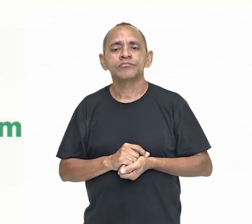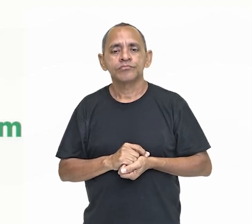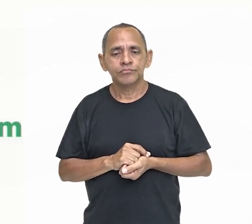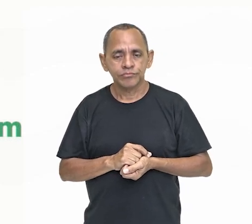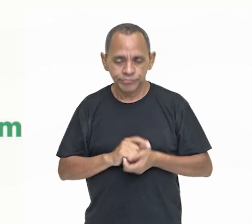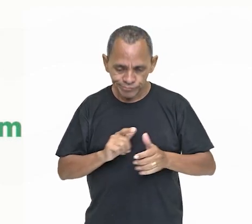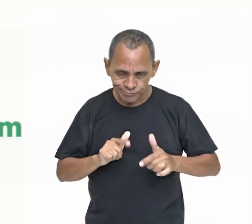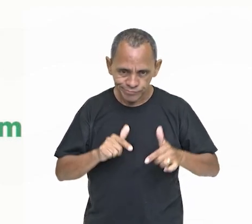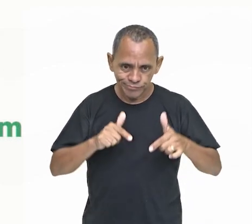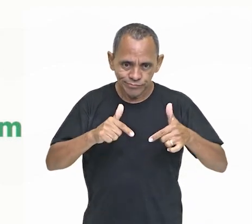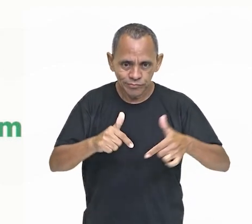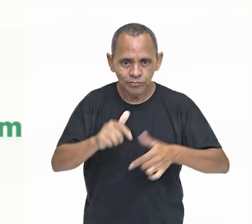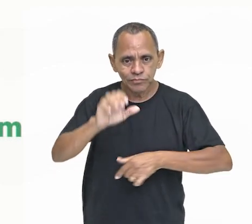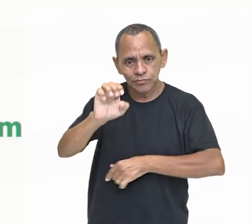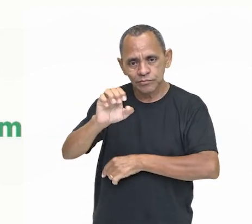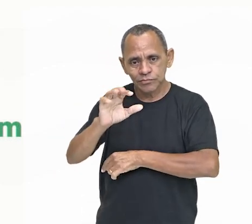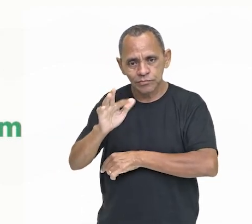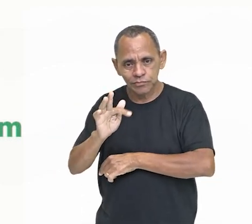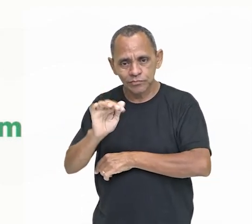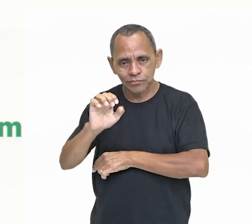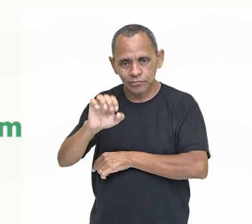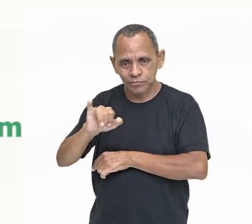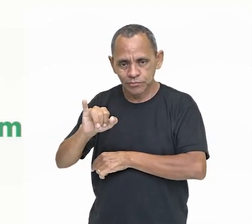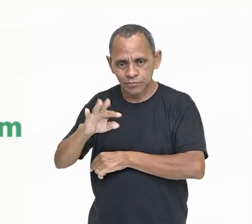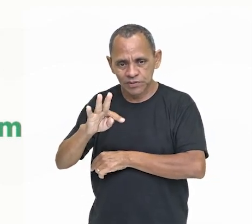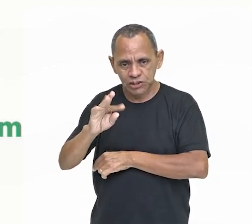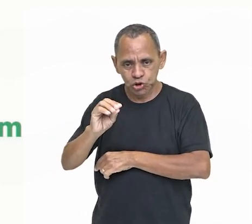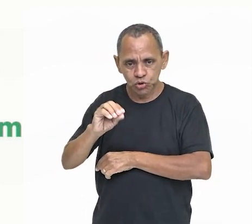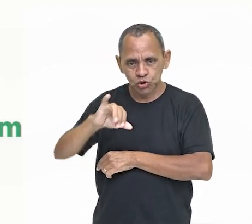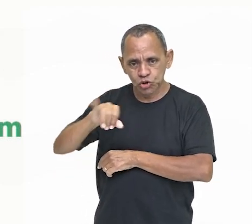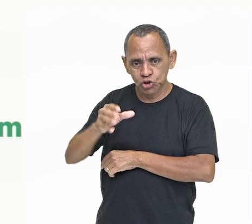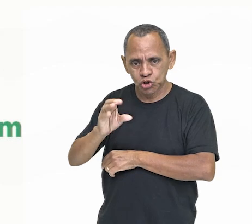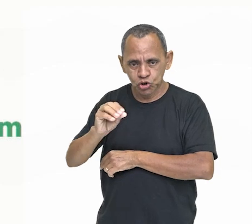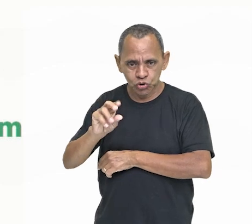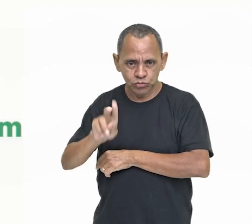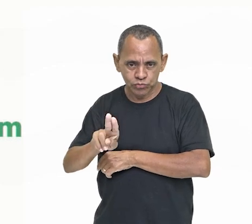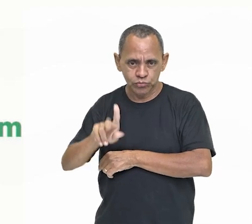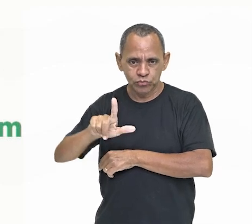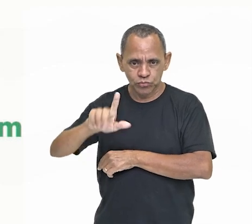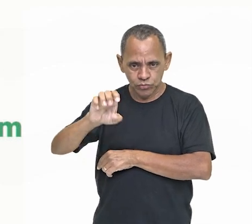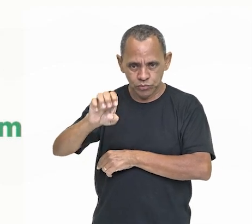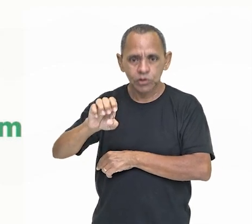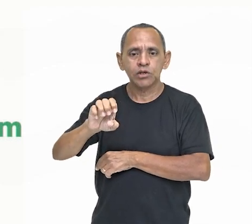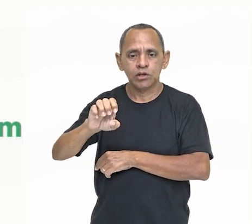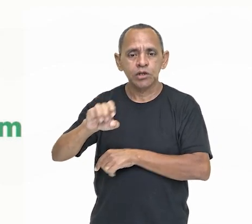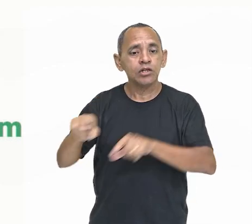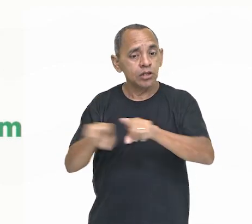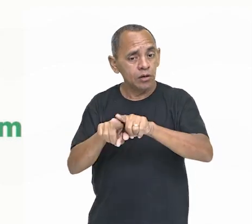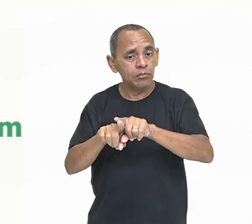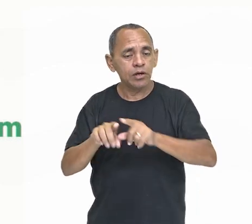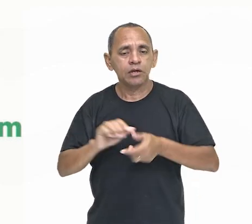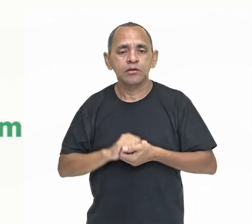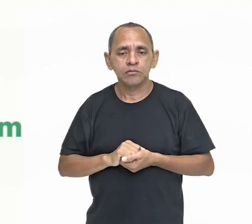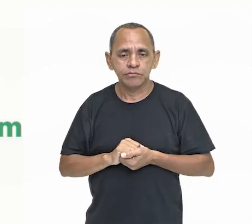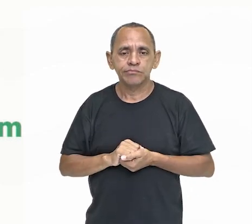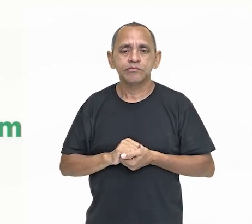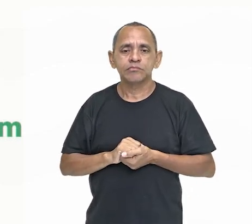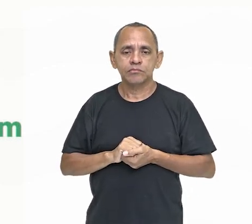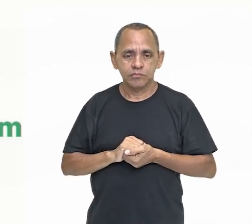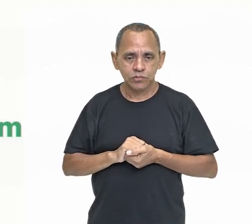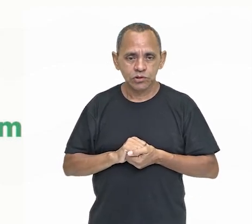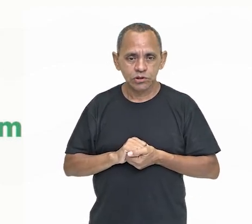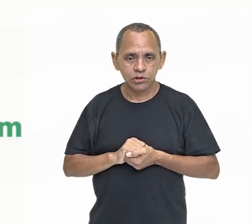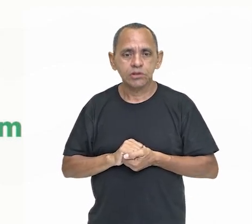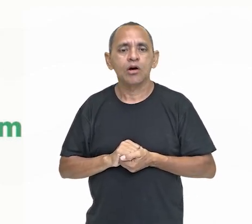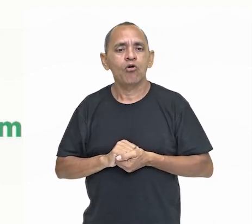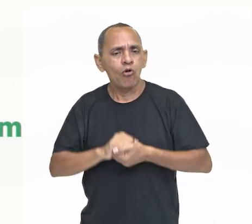resistores, que ele tem a principal função de resistir a passagem de corrente, ele tem aí